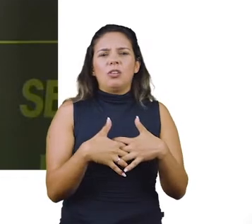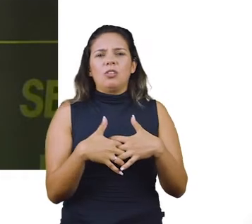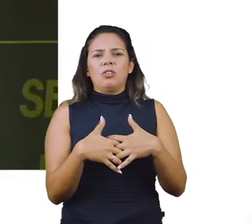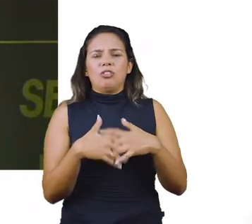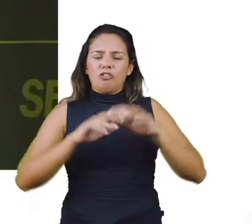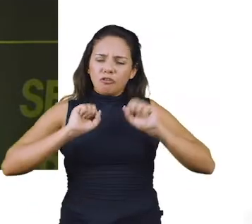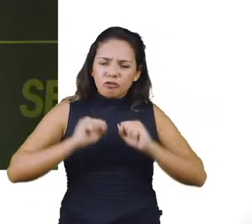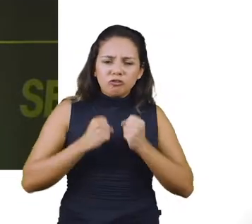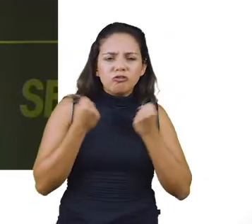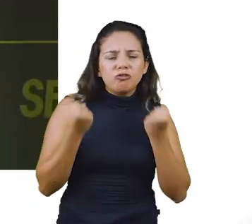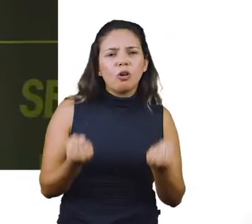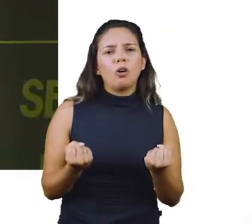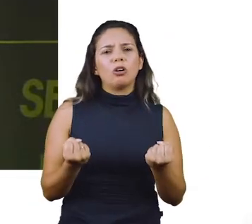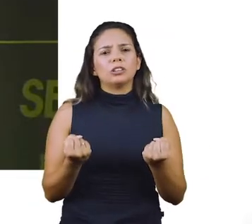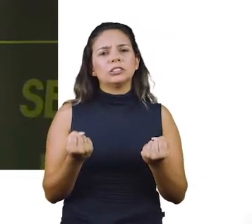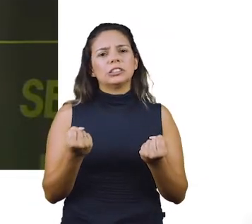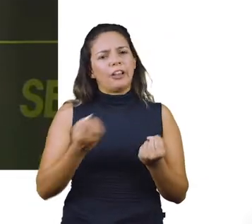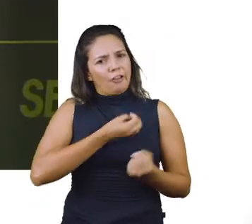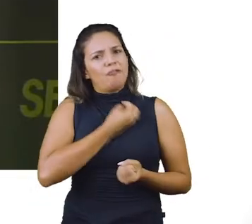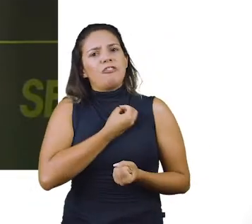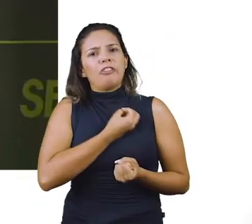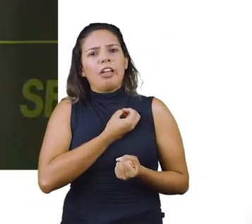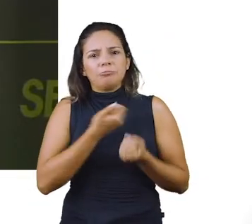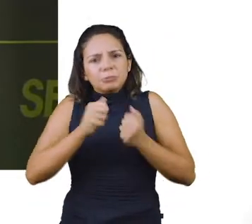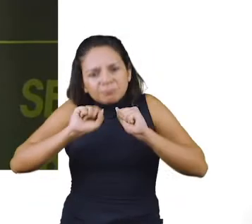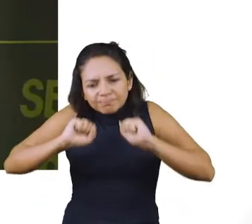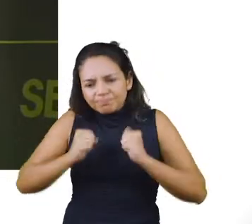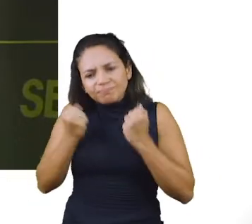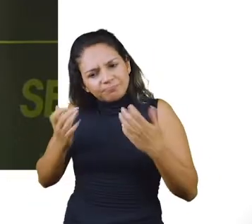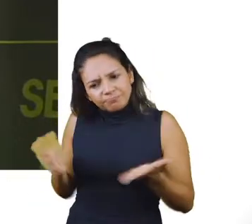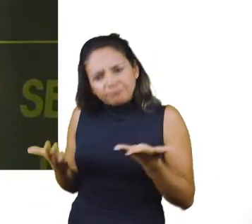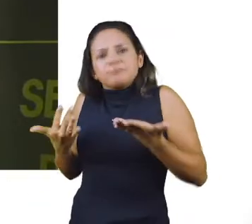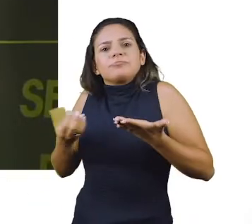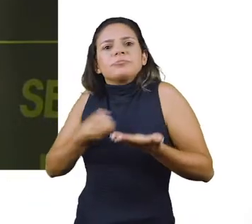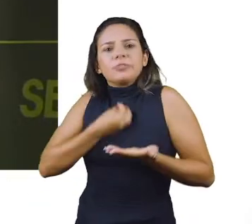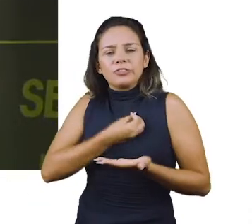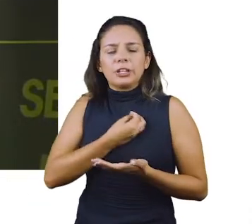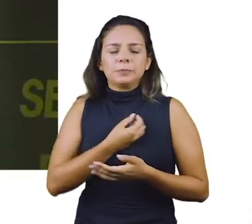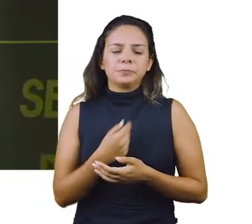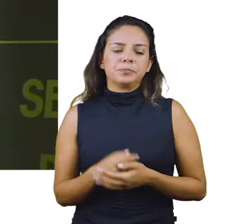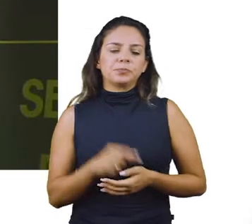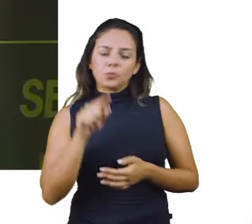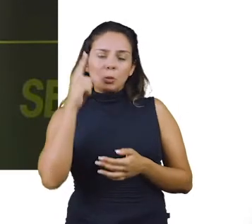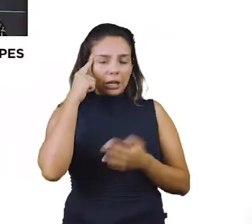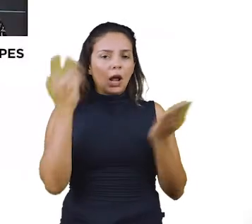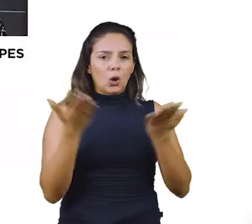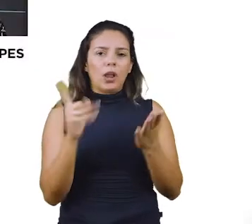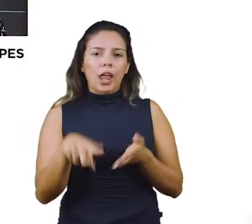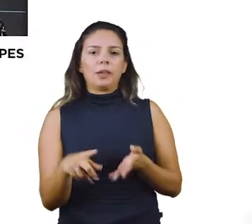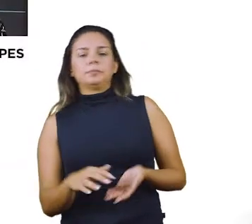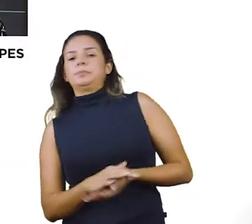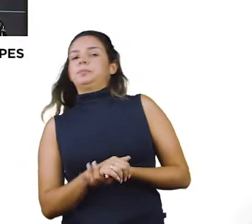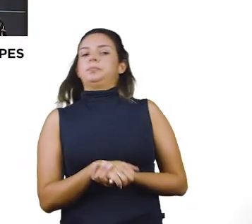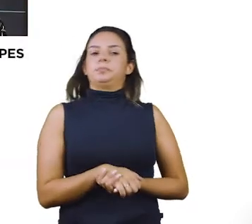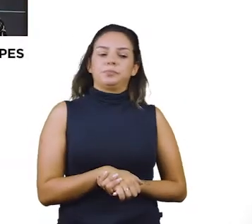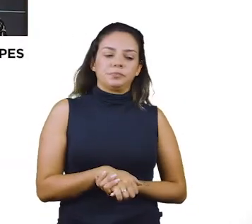de força e de vontade de viver. Eu acho que o que tem passado na minha cabeça é isso.